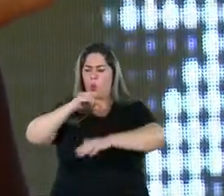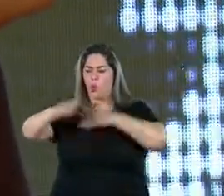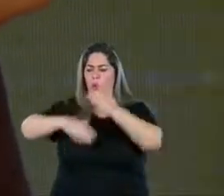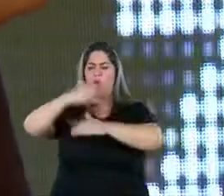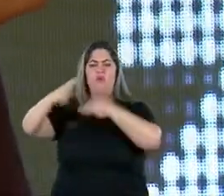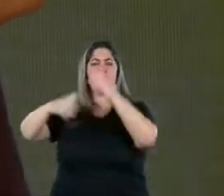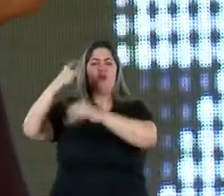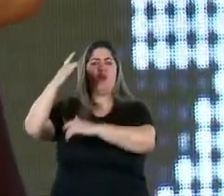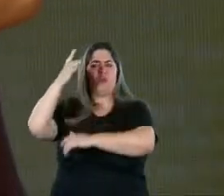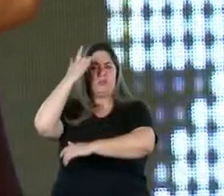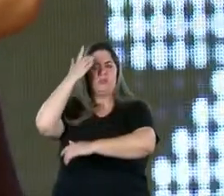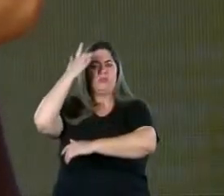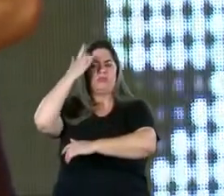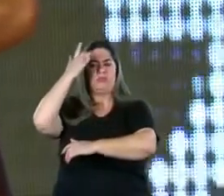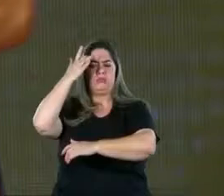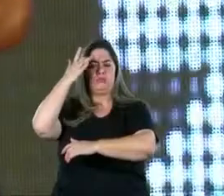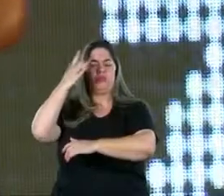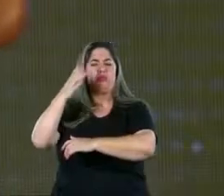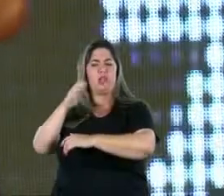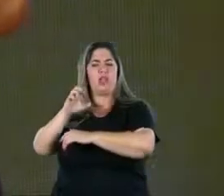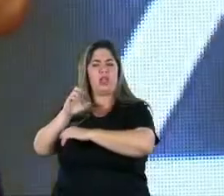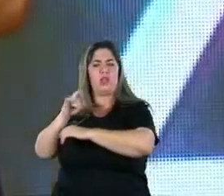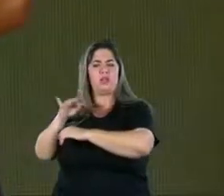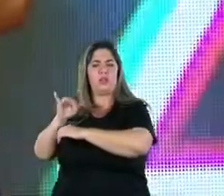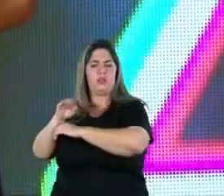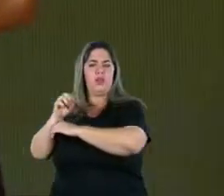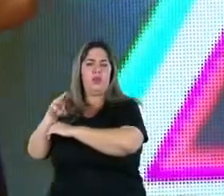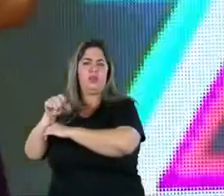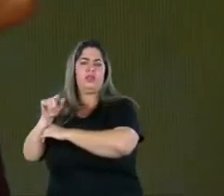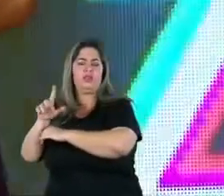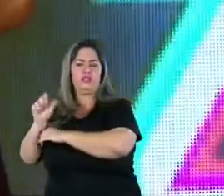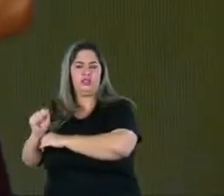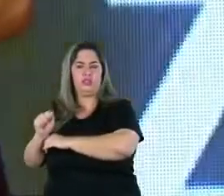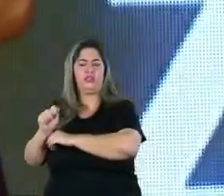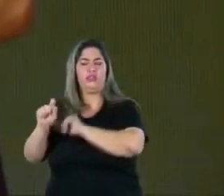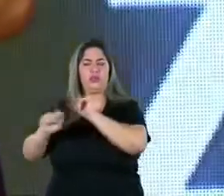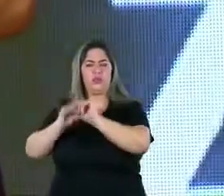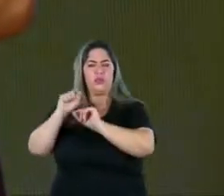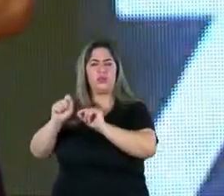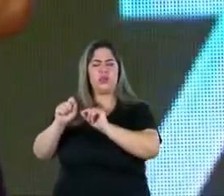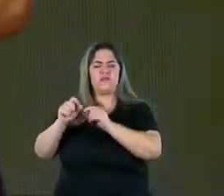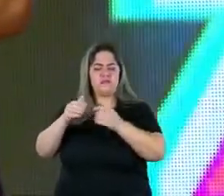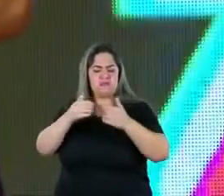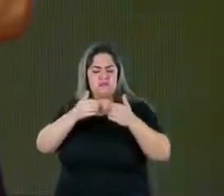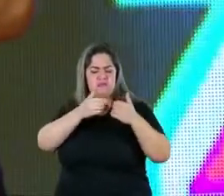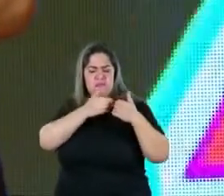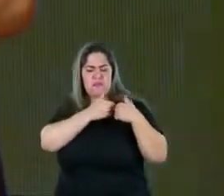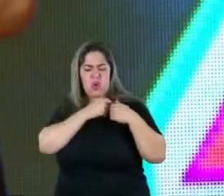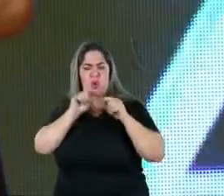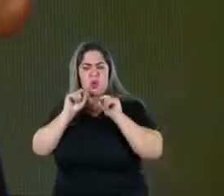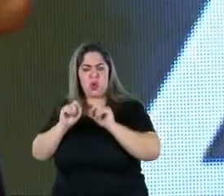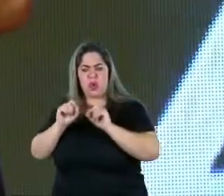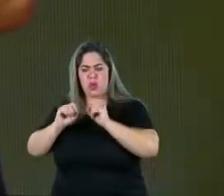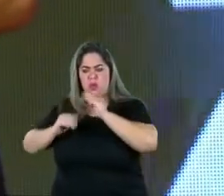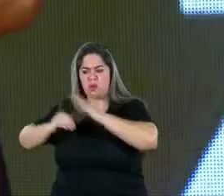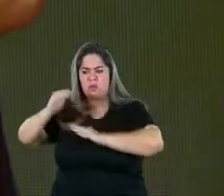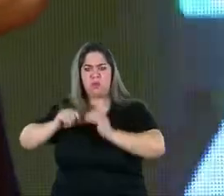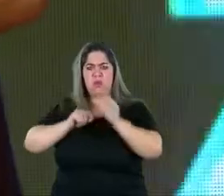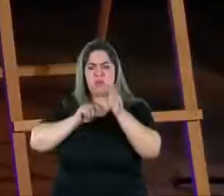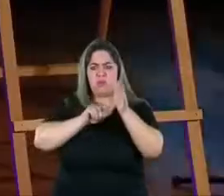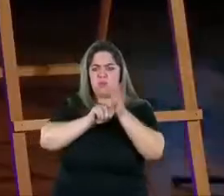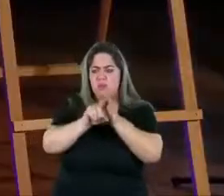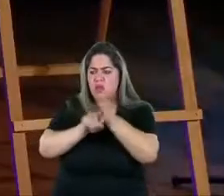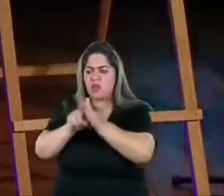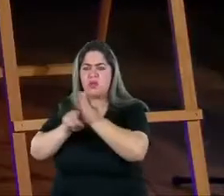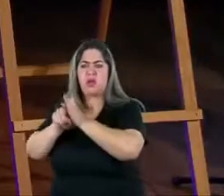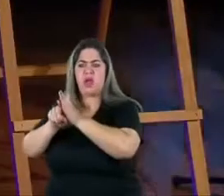conhecimento. Epistemologia da tecnologia. A responsabilidade do pesquisador perante a sociedade e